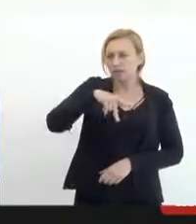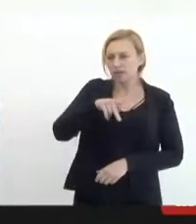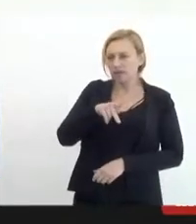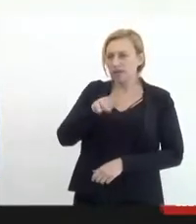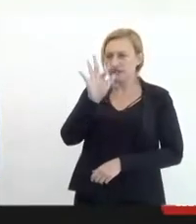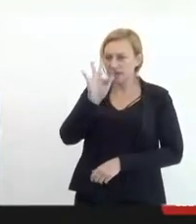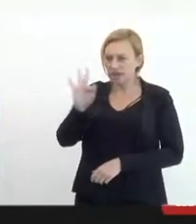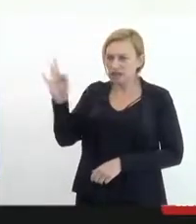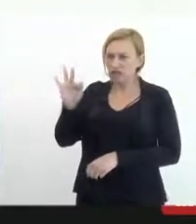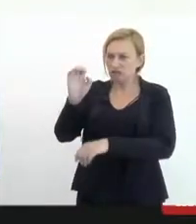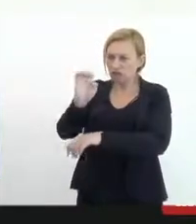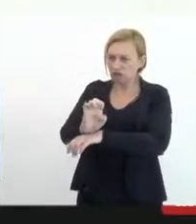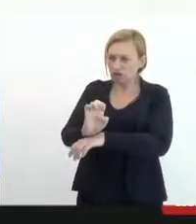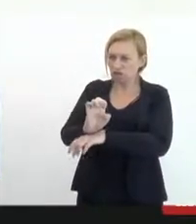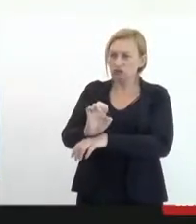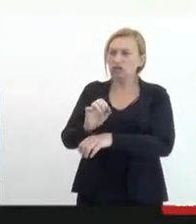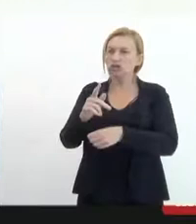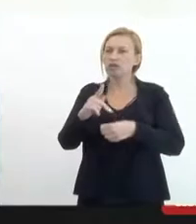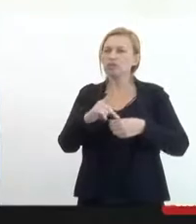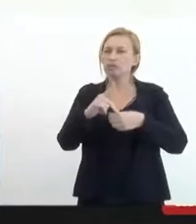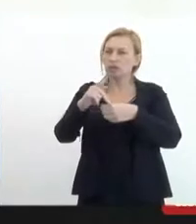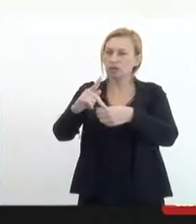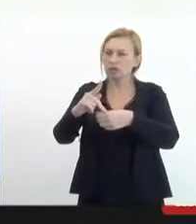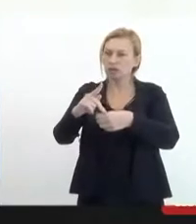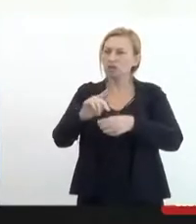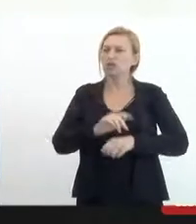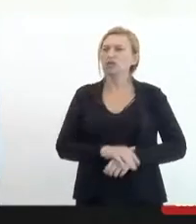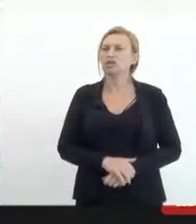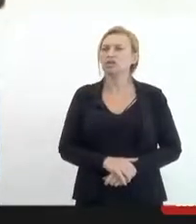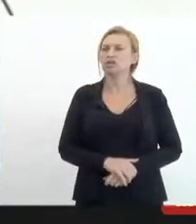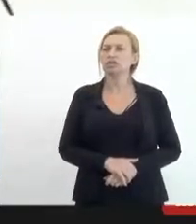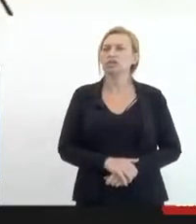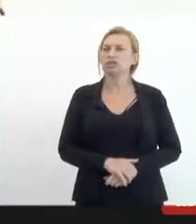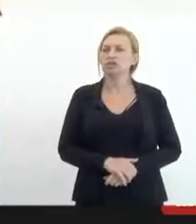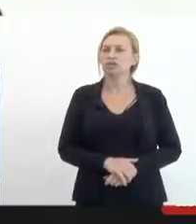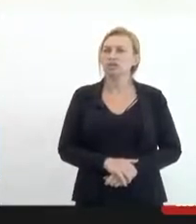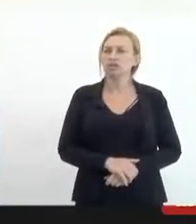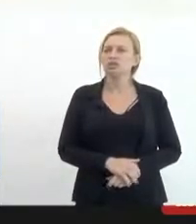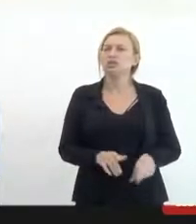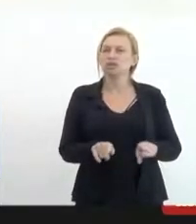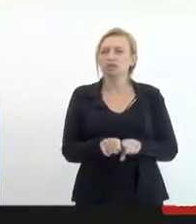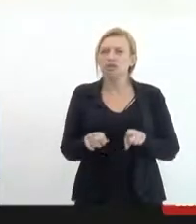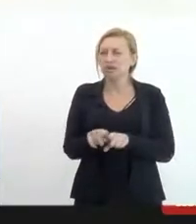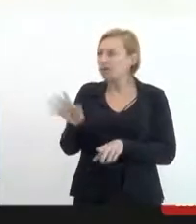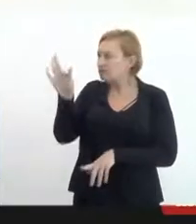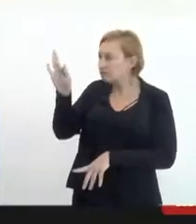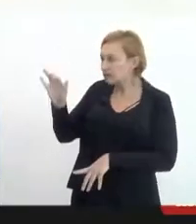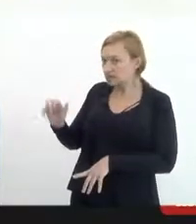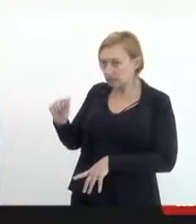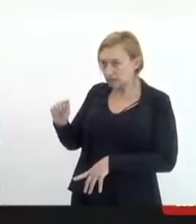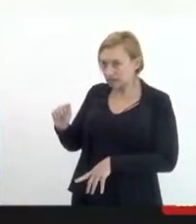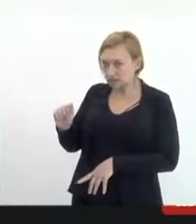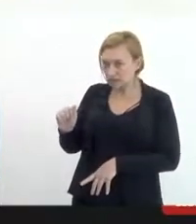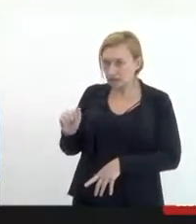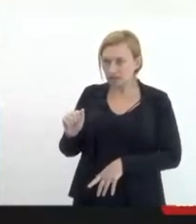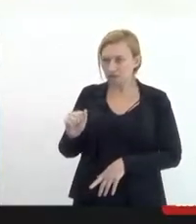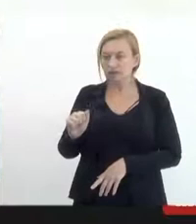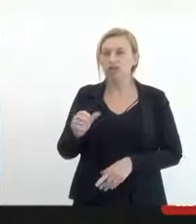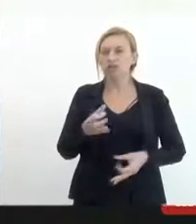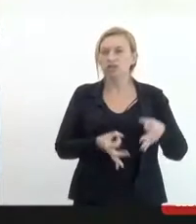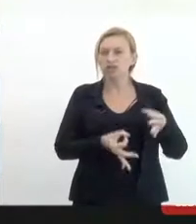estadual, da Procuradoria e da Fazenda, né, e do